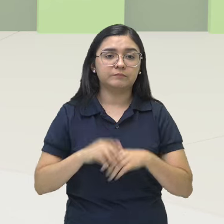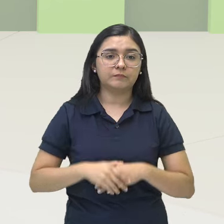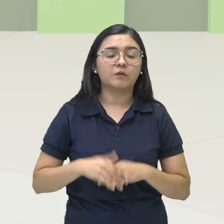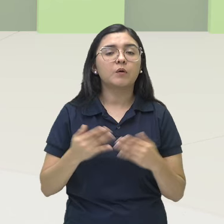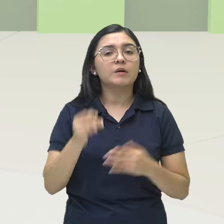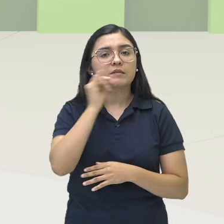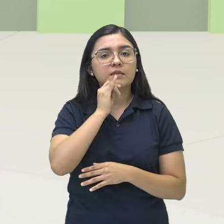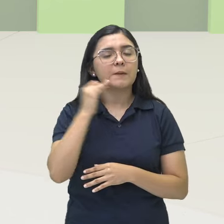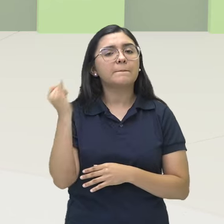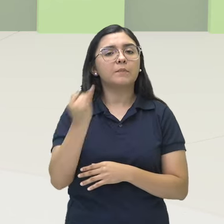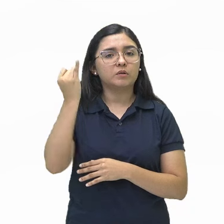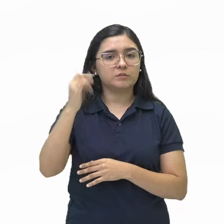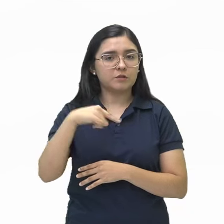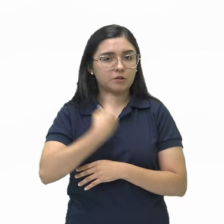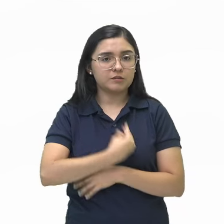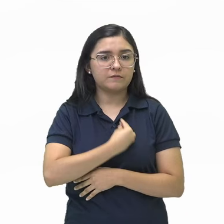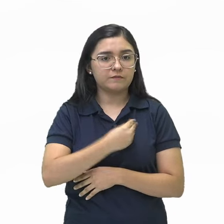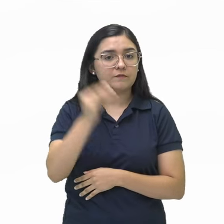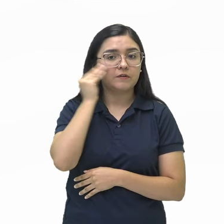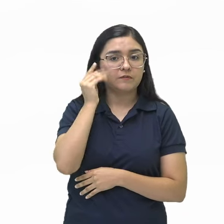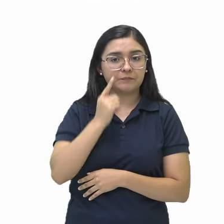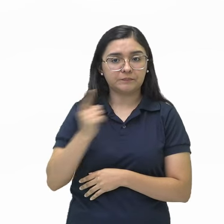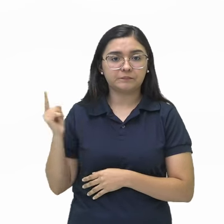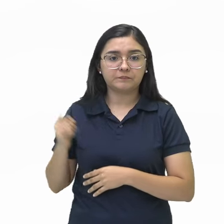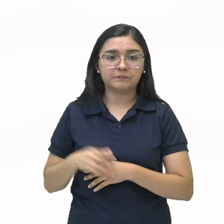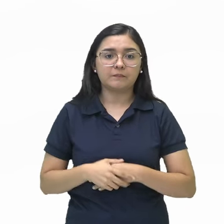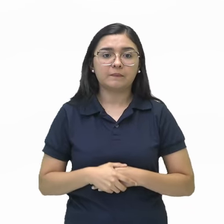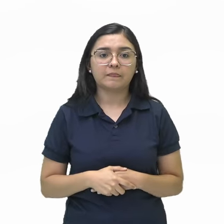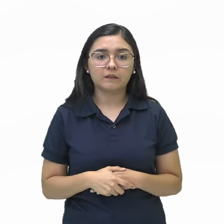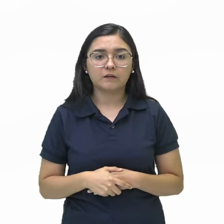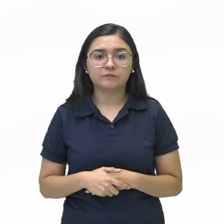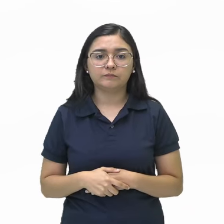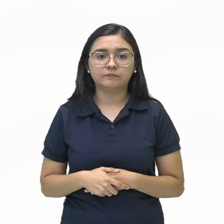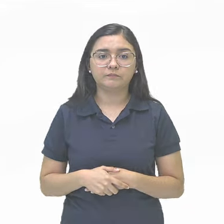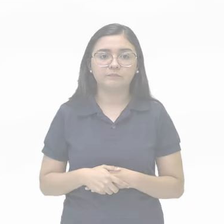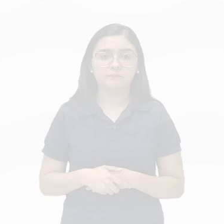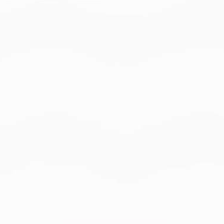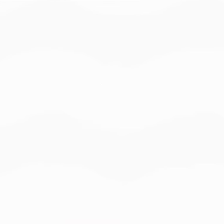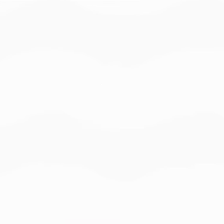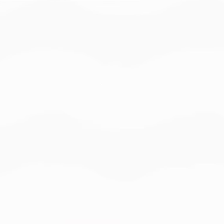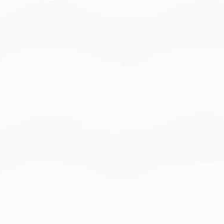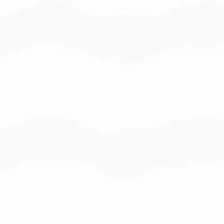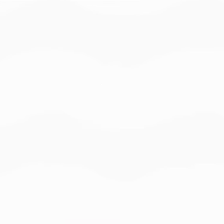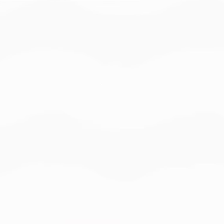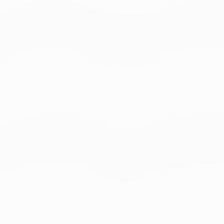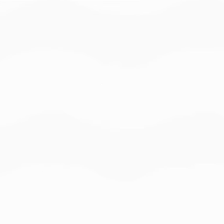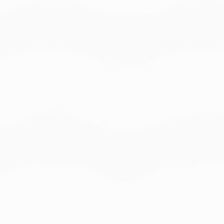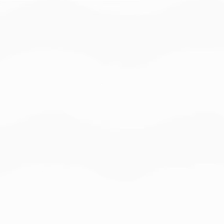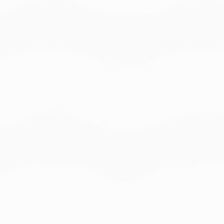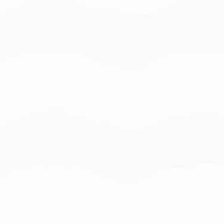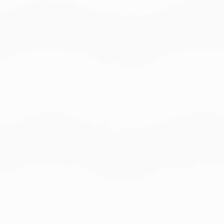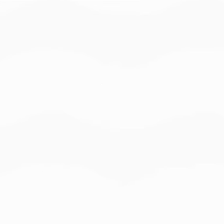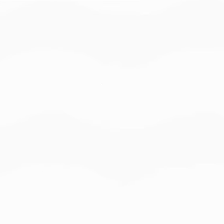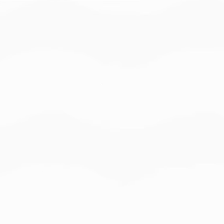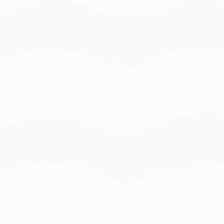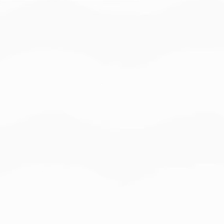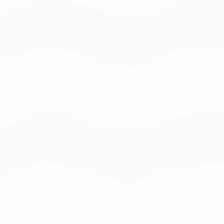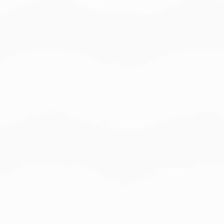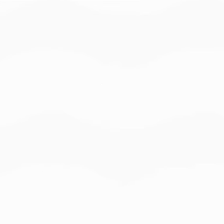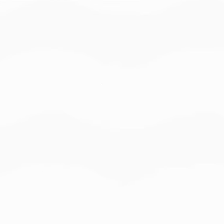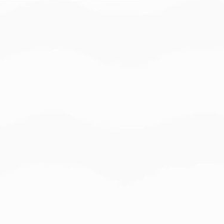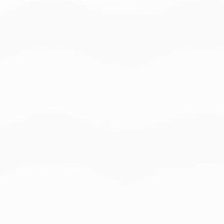foi muito importante para a nossa vida. Observe esse exemplo. Um exemplo de método científico foi a descoberta da